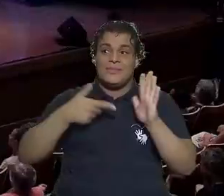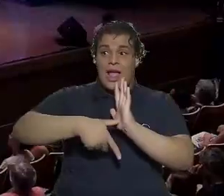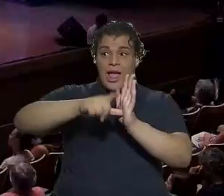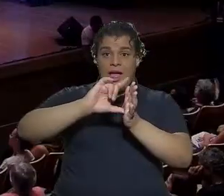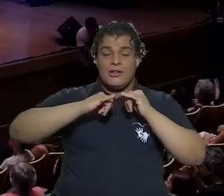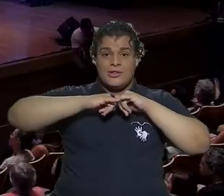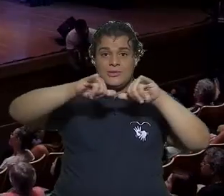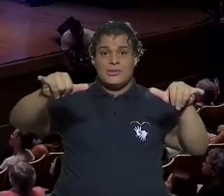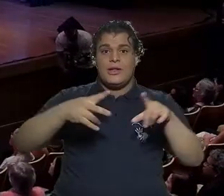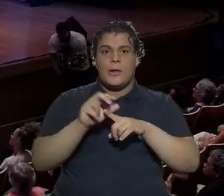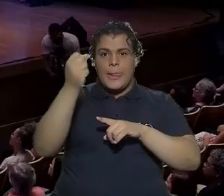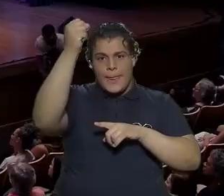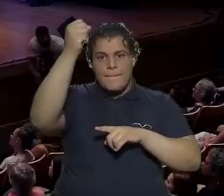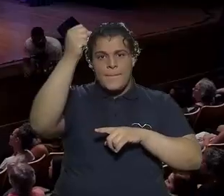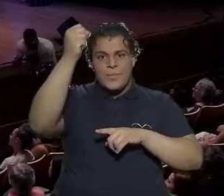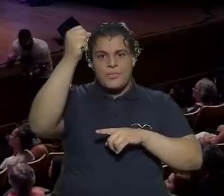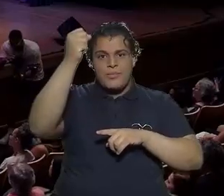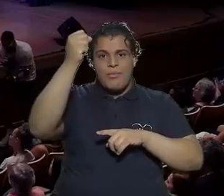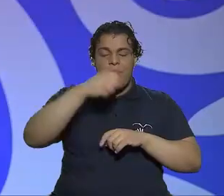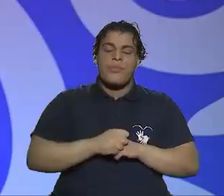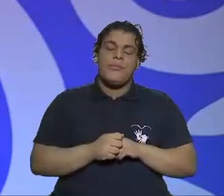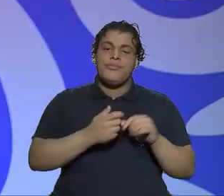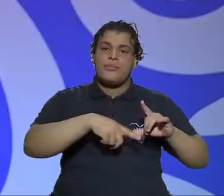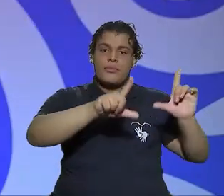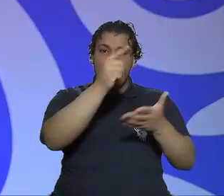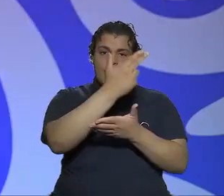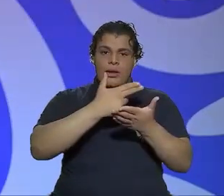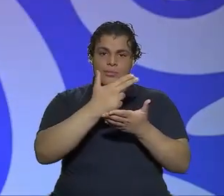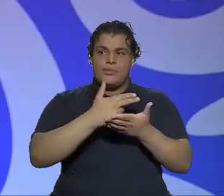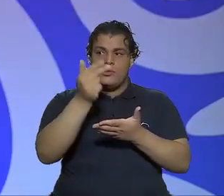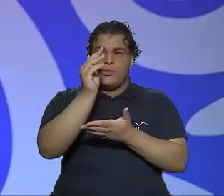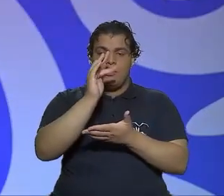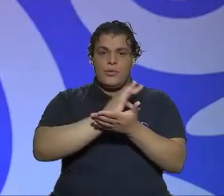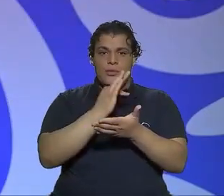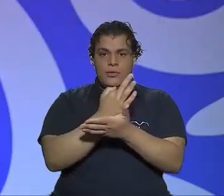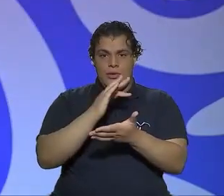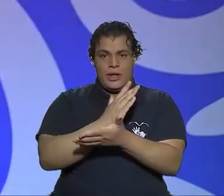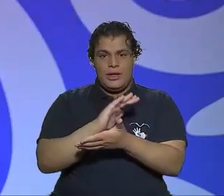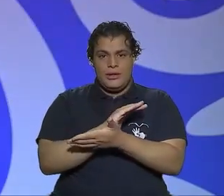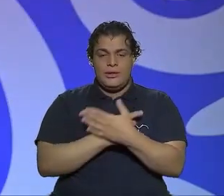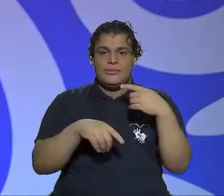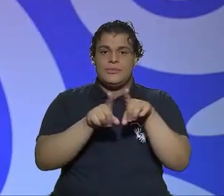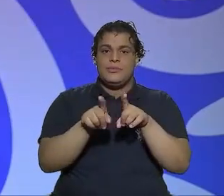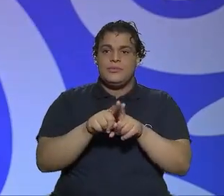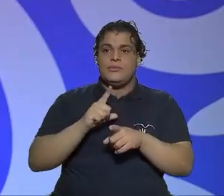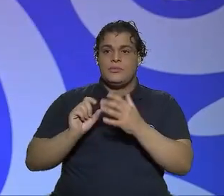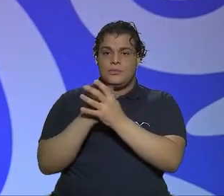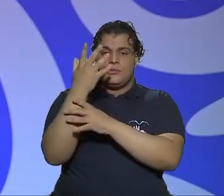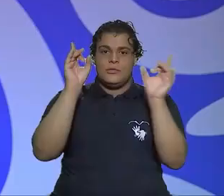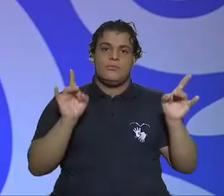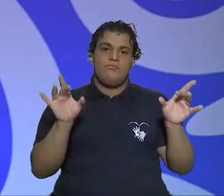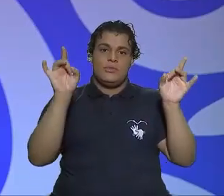Antes de anunciar os vencedores do Prêmio de Redação e de Desenho do Fli Araxá, queremos destacar outra iniciativa muito